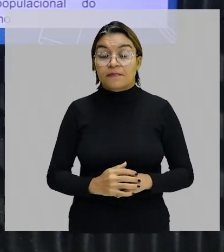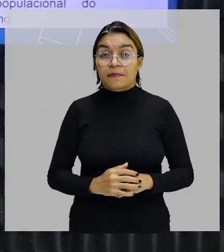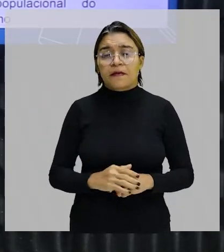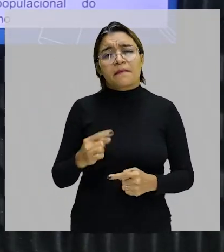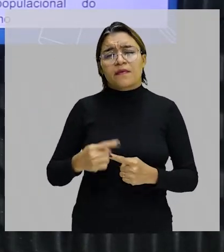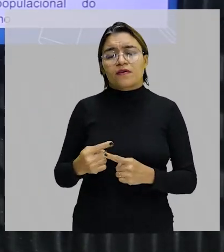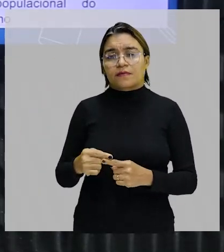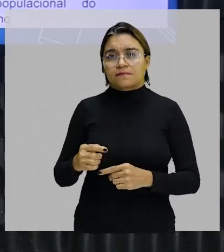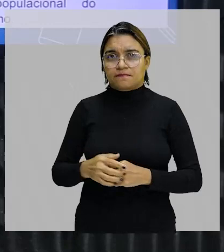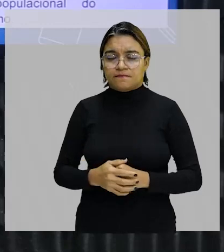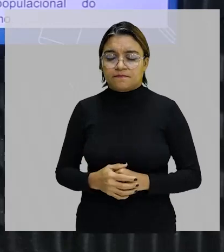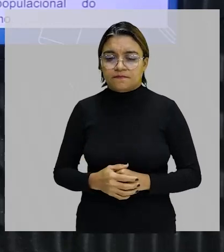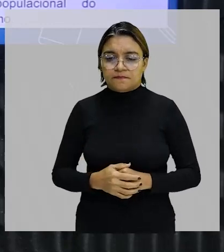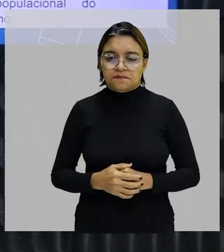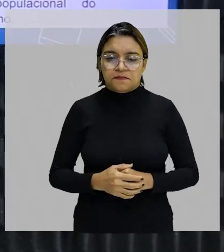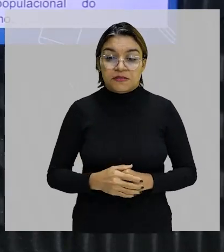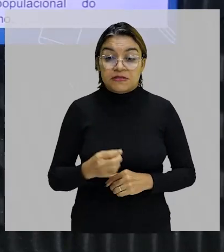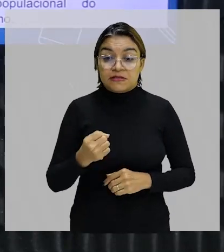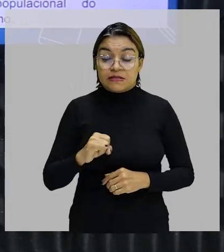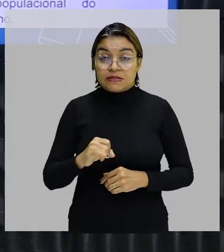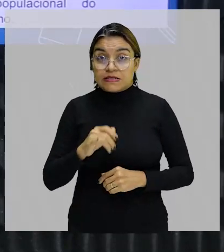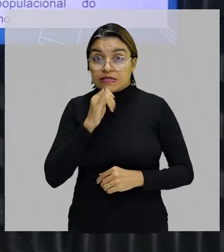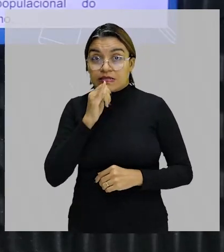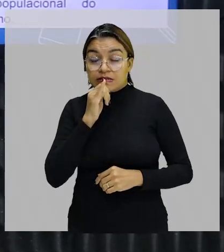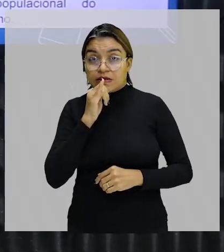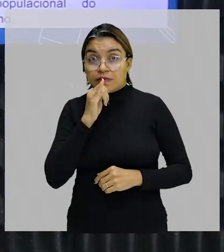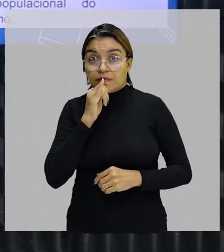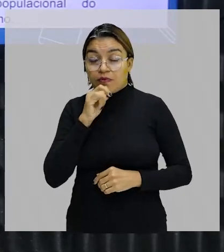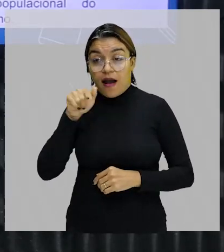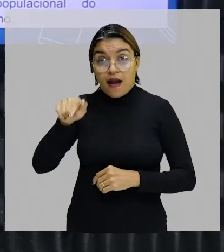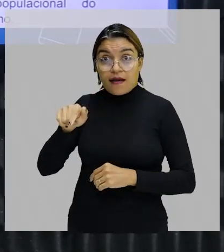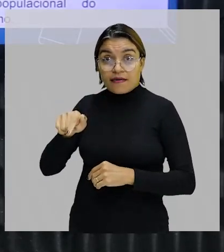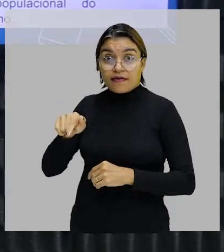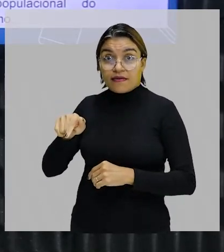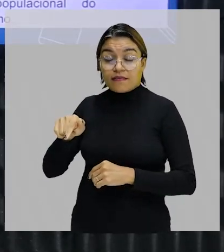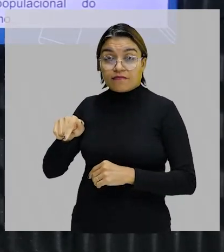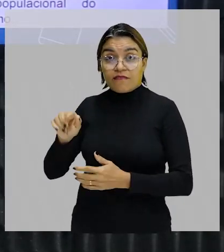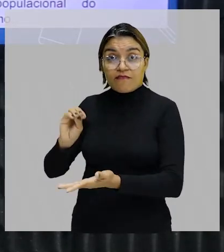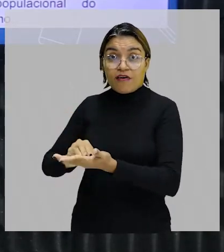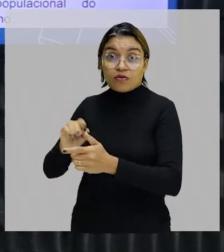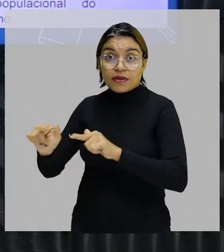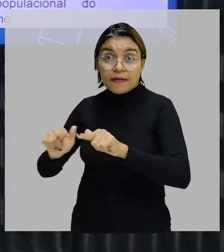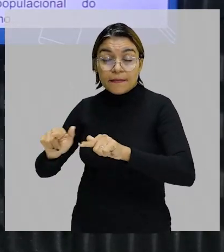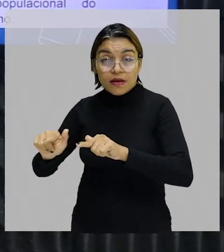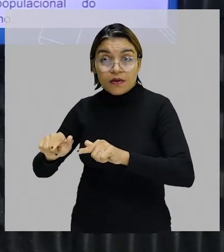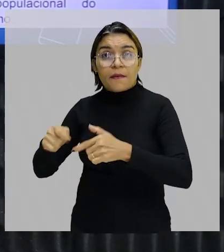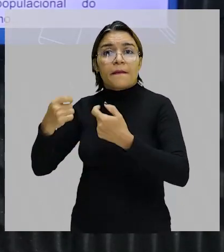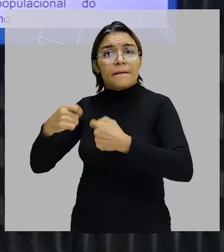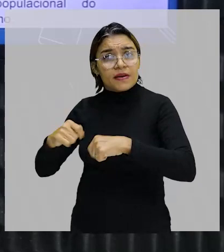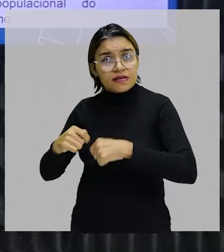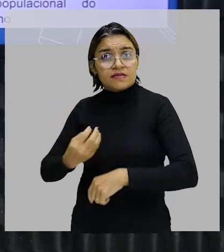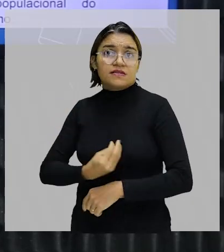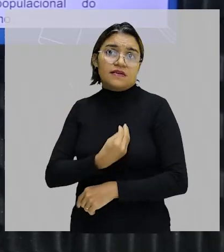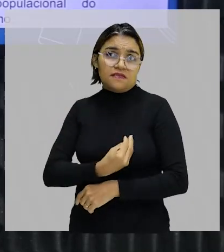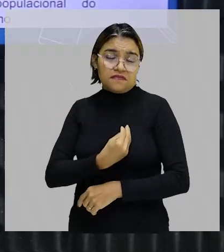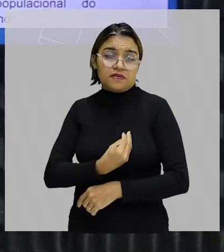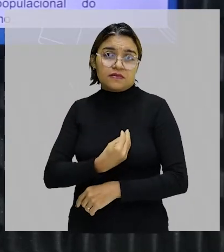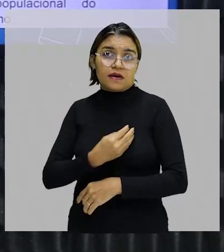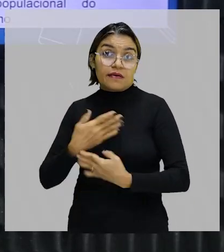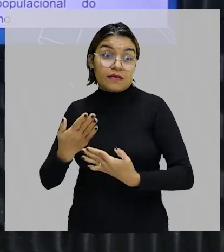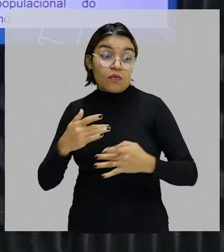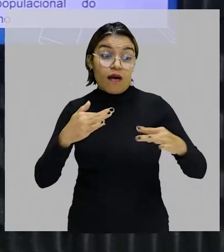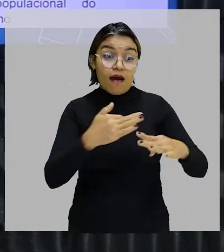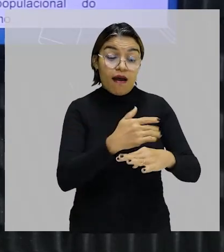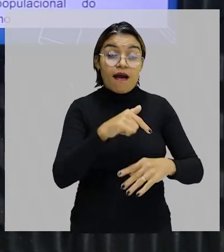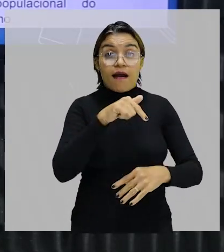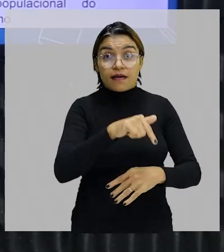Por quê? Se essa pessoa perde o seu emprego, ela precisa sobreviver de alguma forma, né? Então, muitas vezes é no espaço urbano que